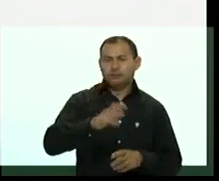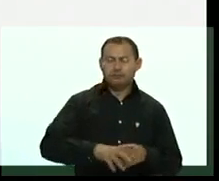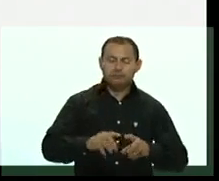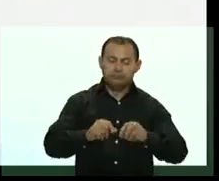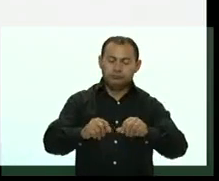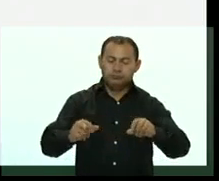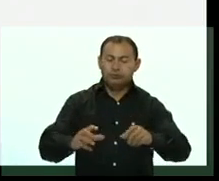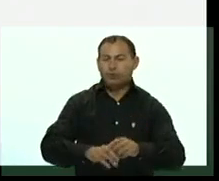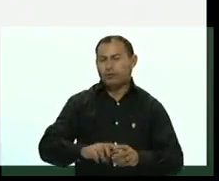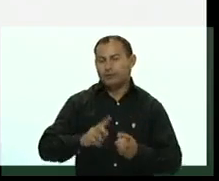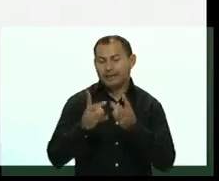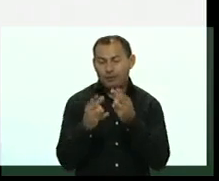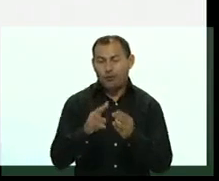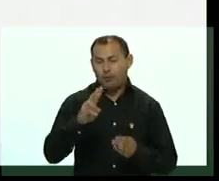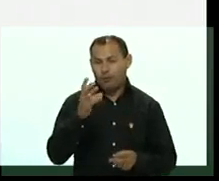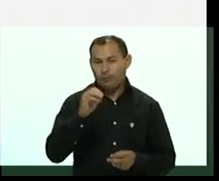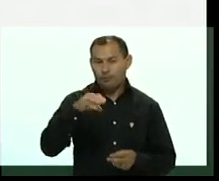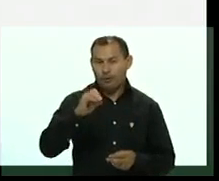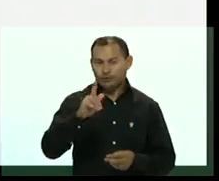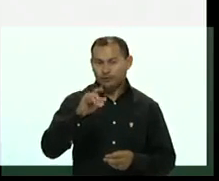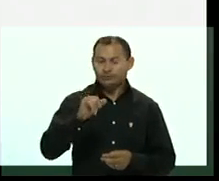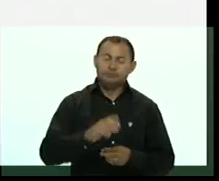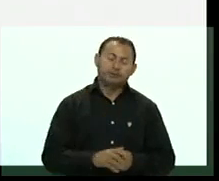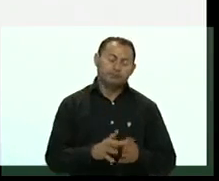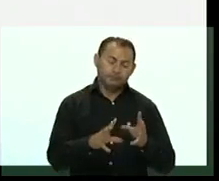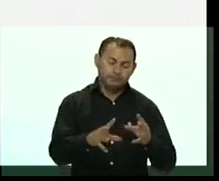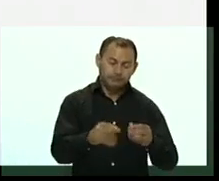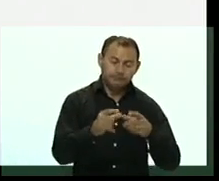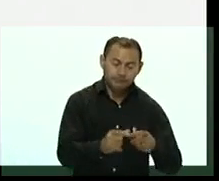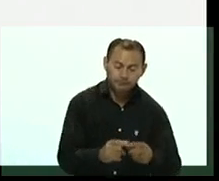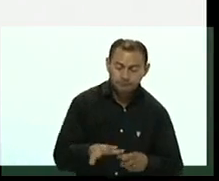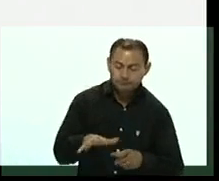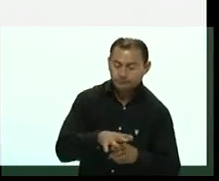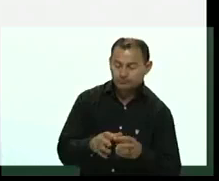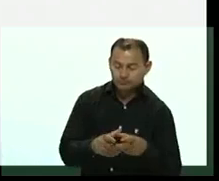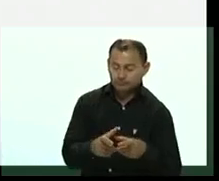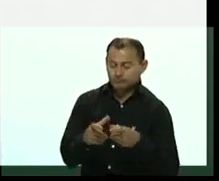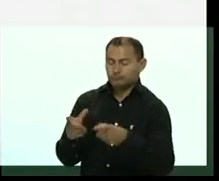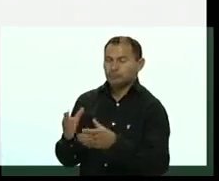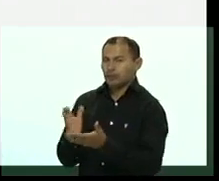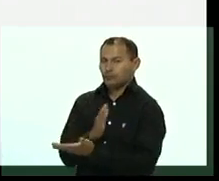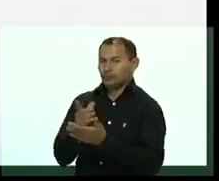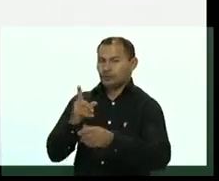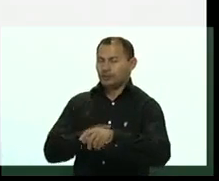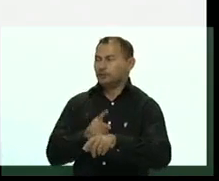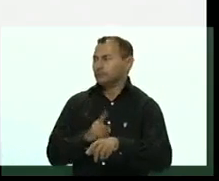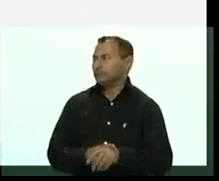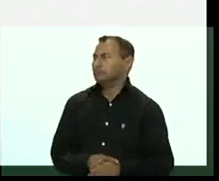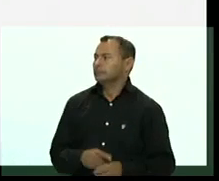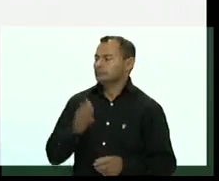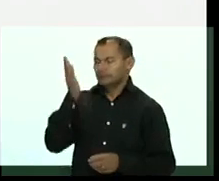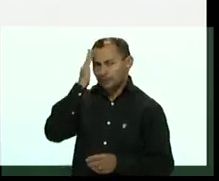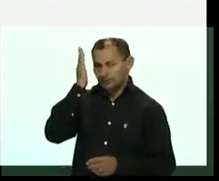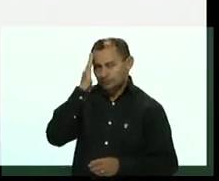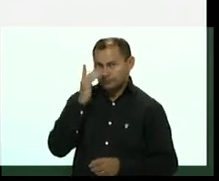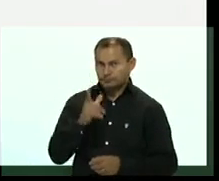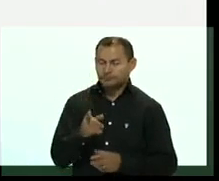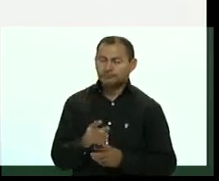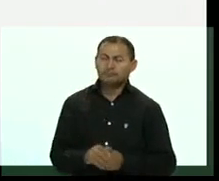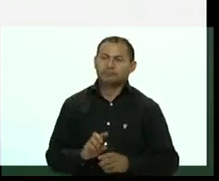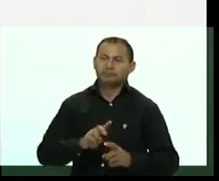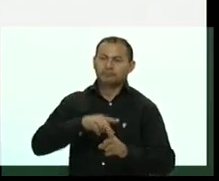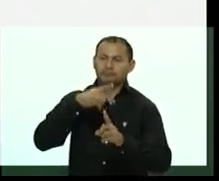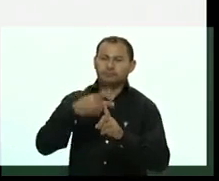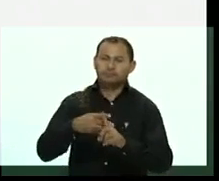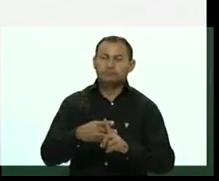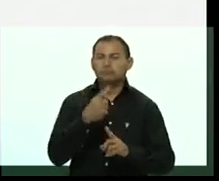homogêneo. Suponha que, tomando amostras da população em certos intervalos, determina-se que ela